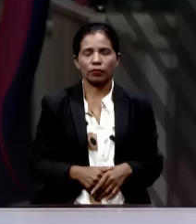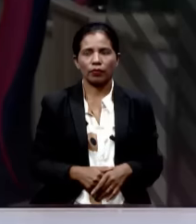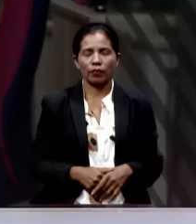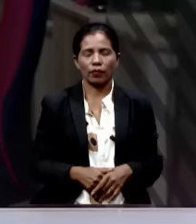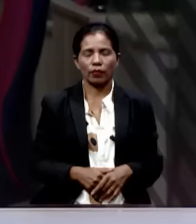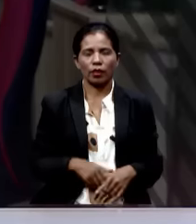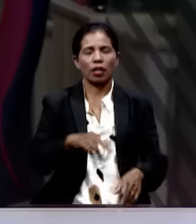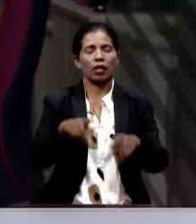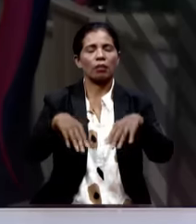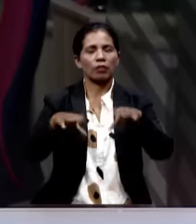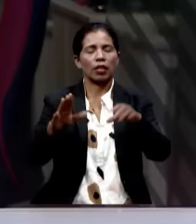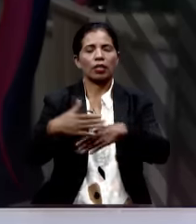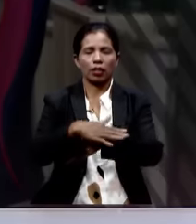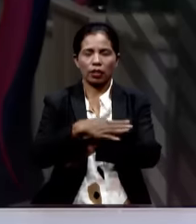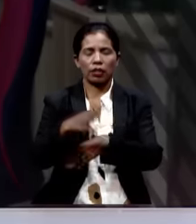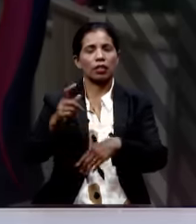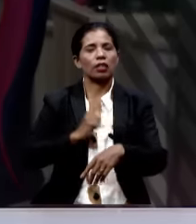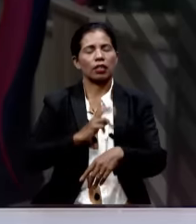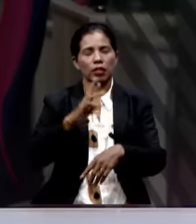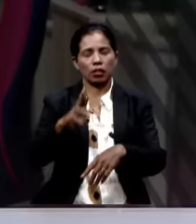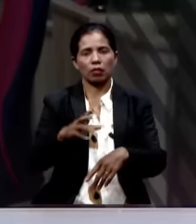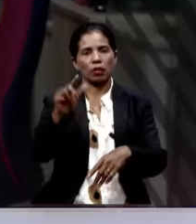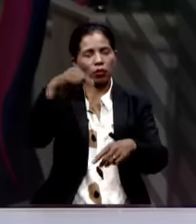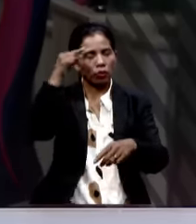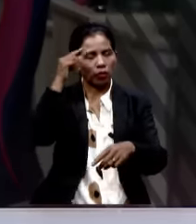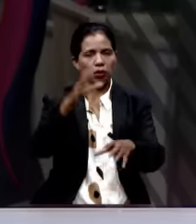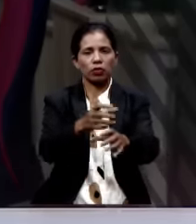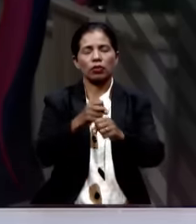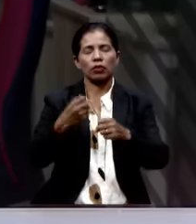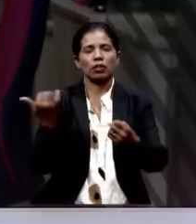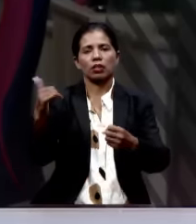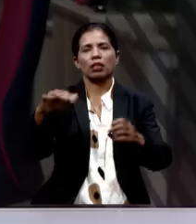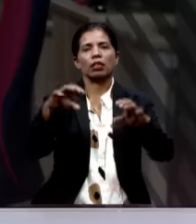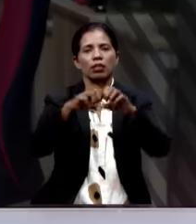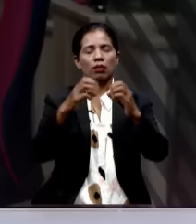Vendedor Iken Arya Tiber lamenta o decisão do governo sobre Sirania Baraka.